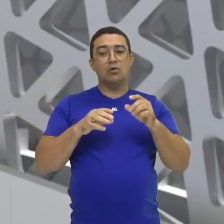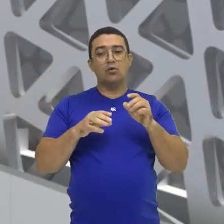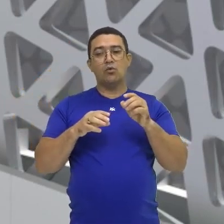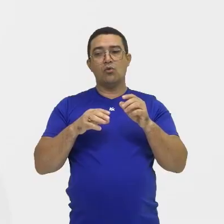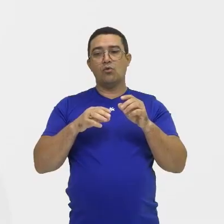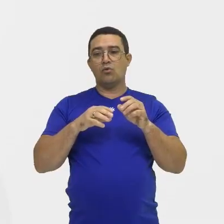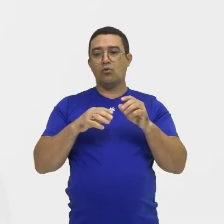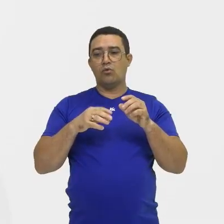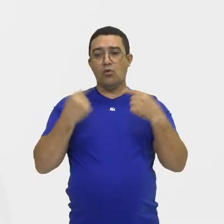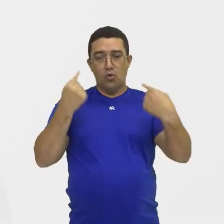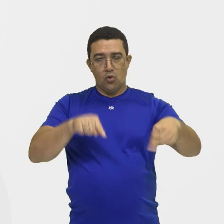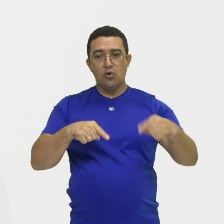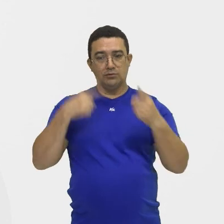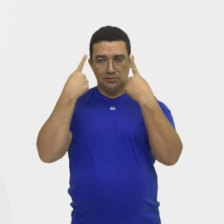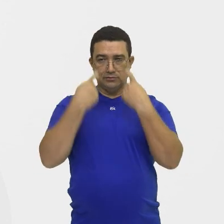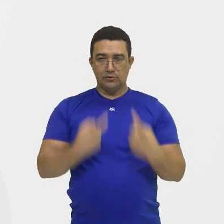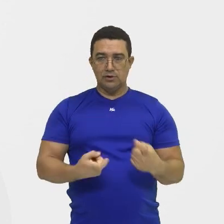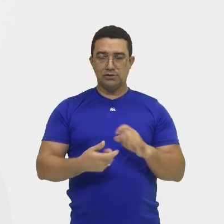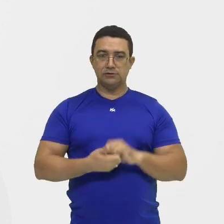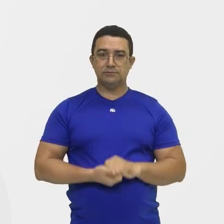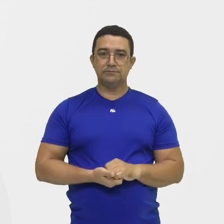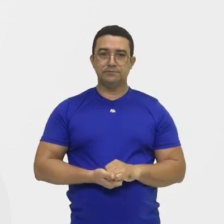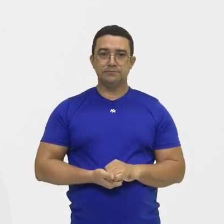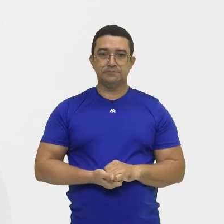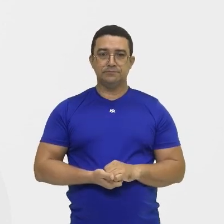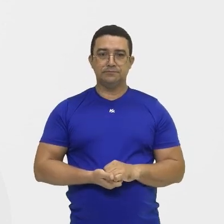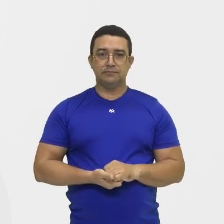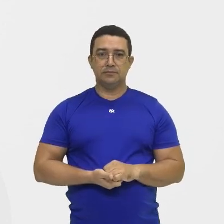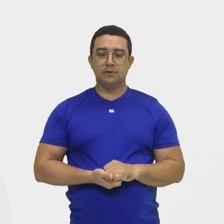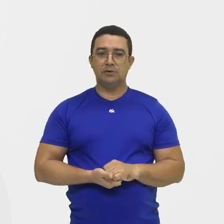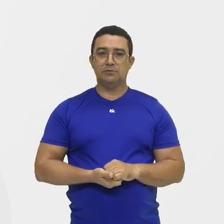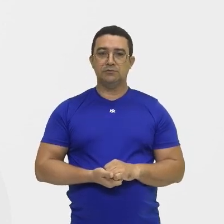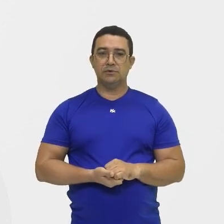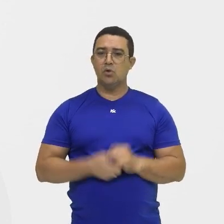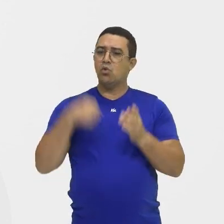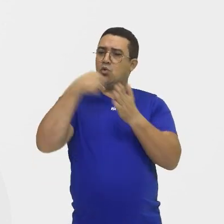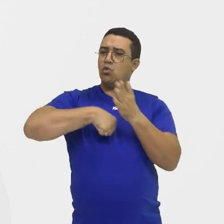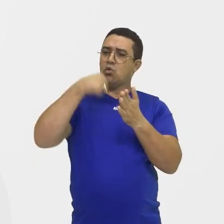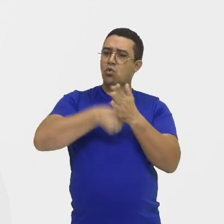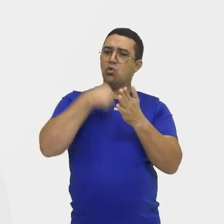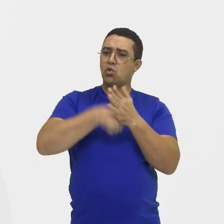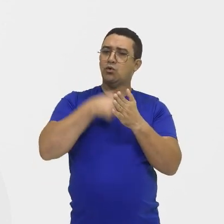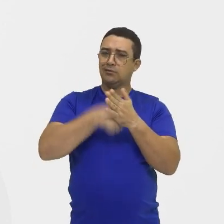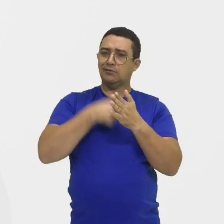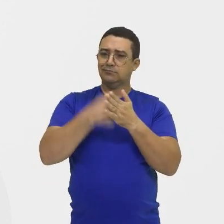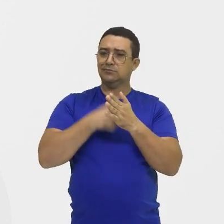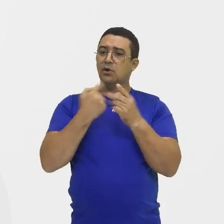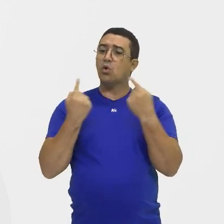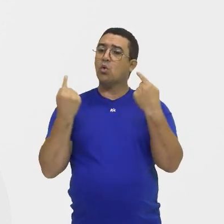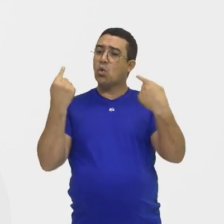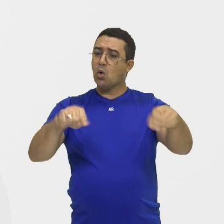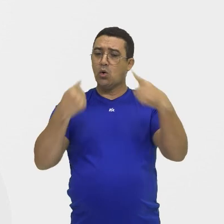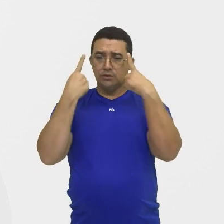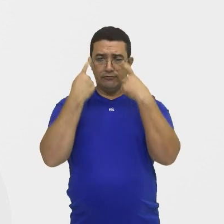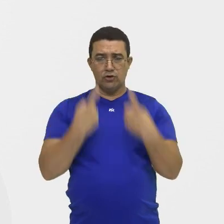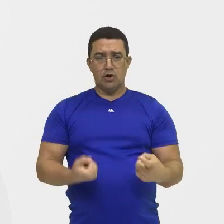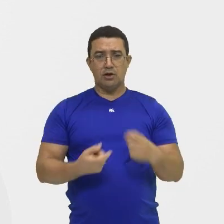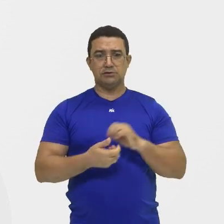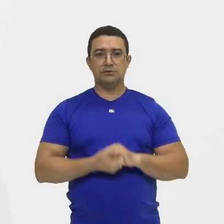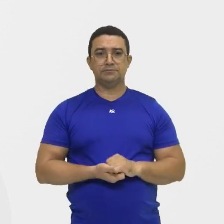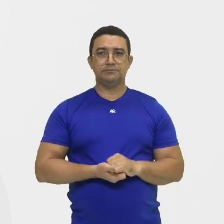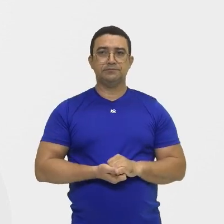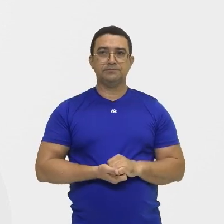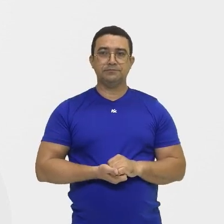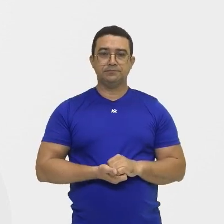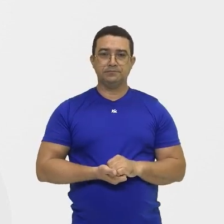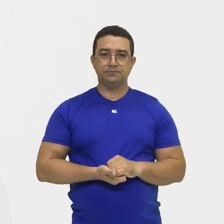combate à violência, vamos? Olha aí. Então, o combate à violência, tudo isso aprimorando a primeira lei, né, a Lei Maria da